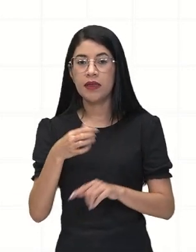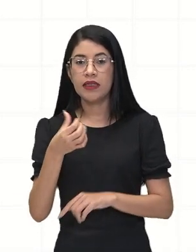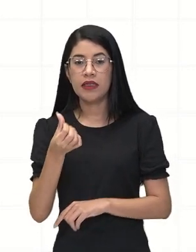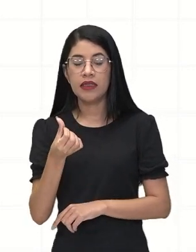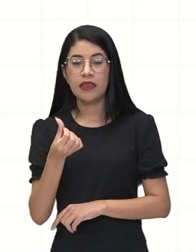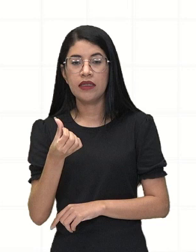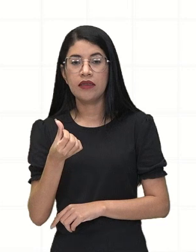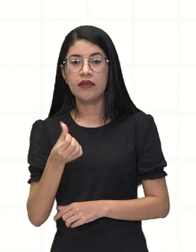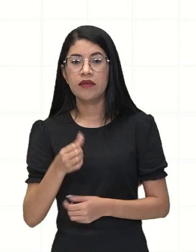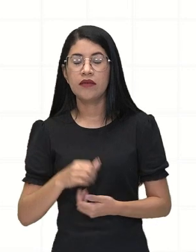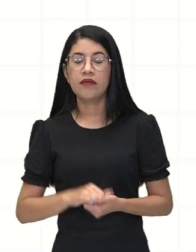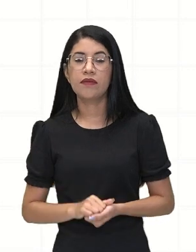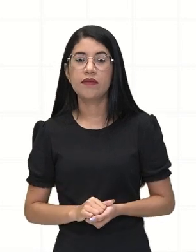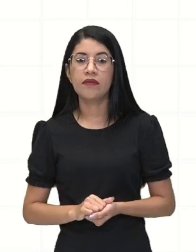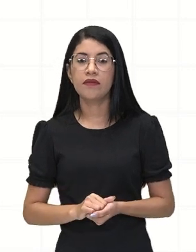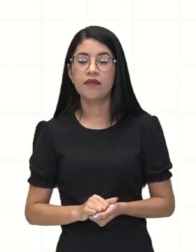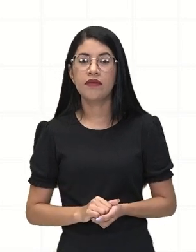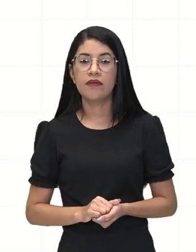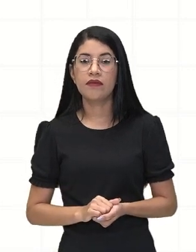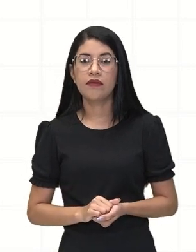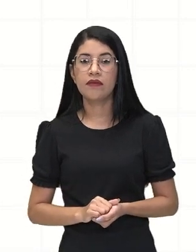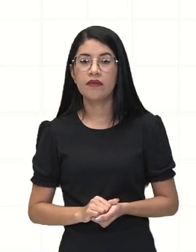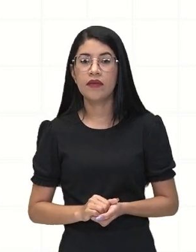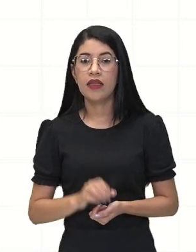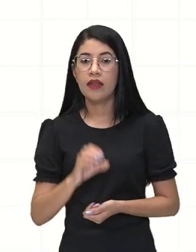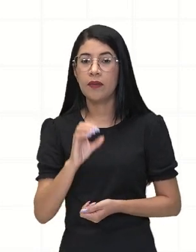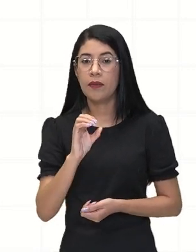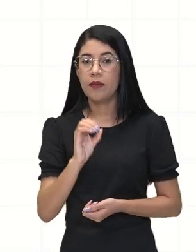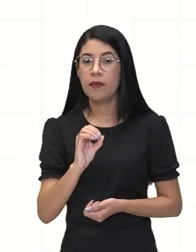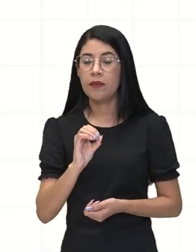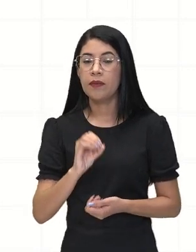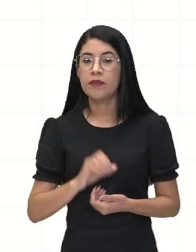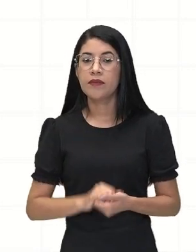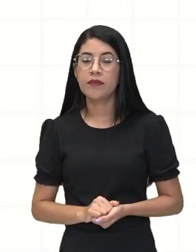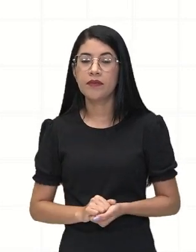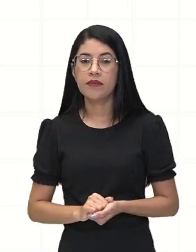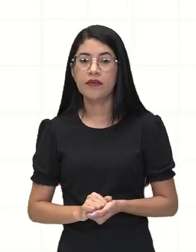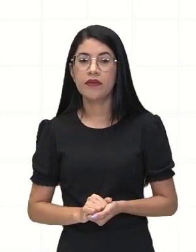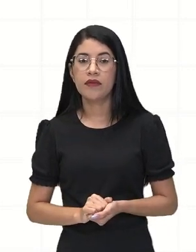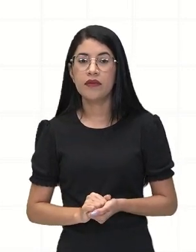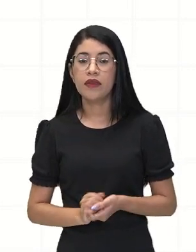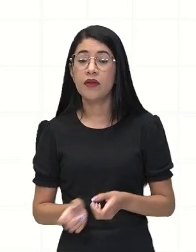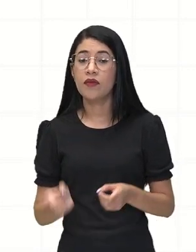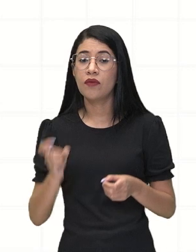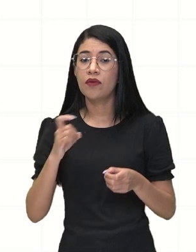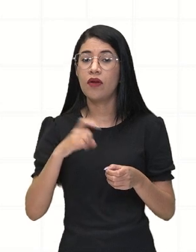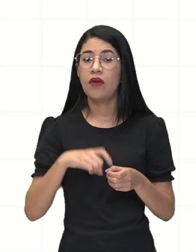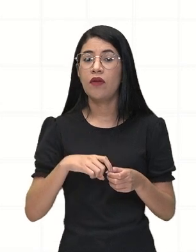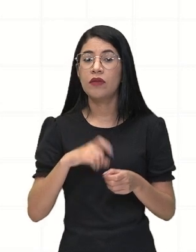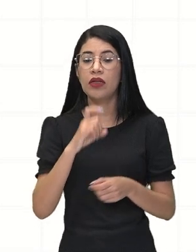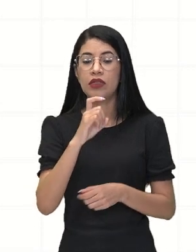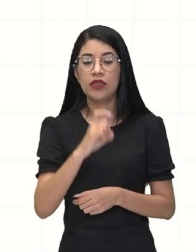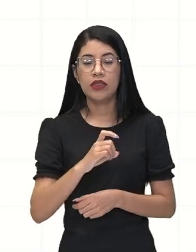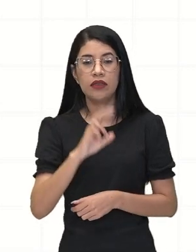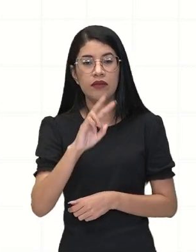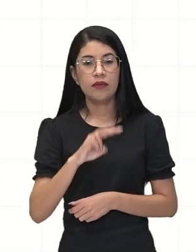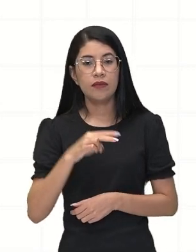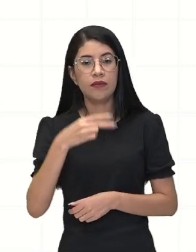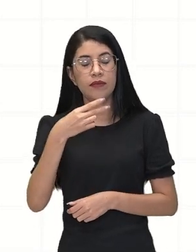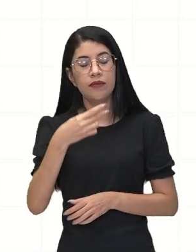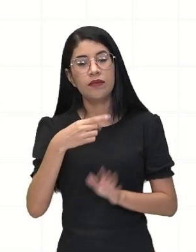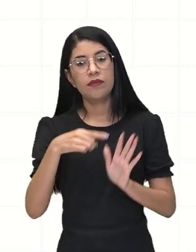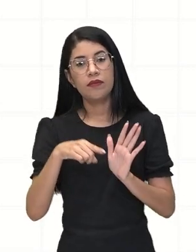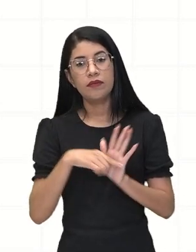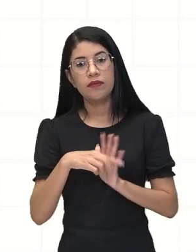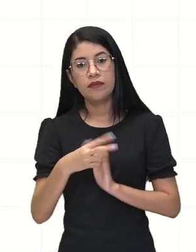seus opostos simétricos, vai ser igual a zero. Então, eu voltaria exatamente para quem? X ao quadrado